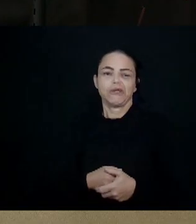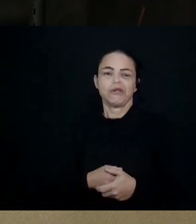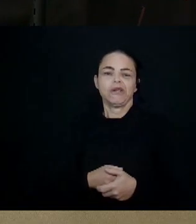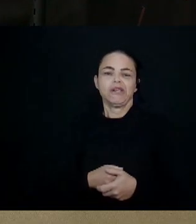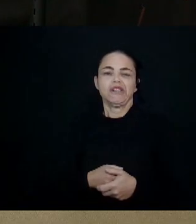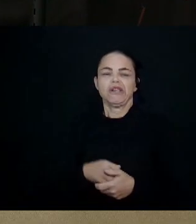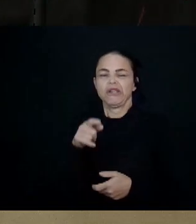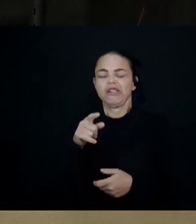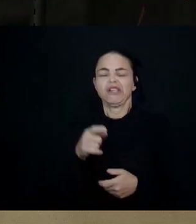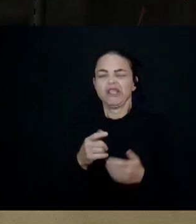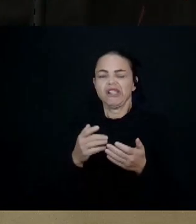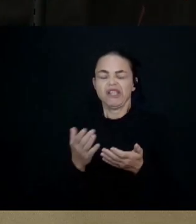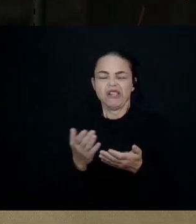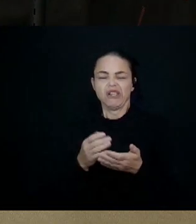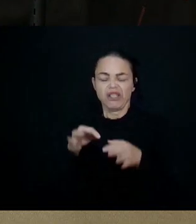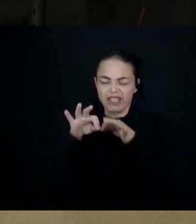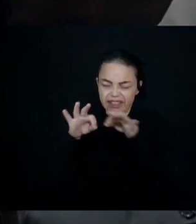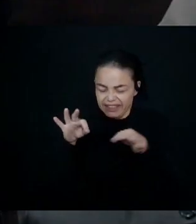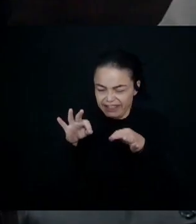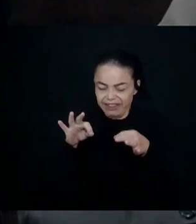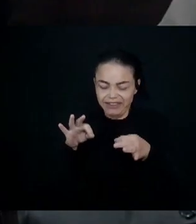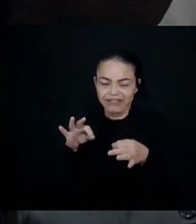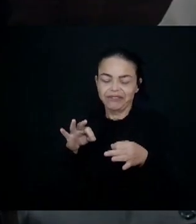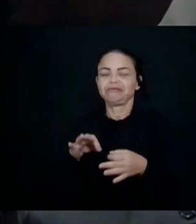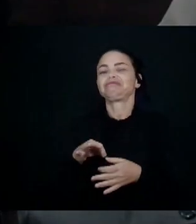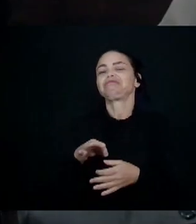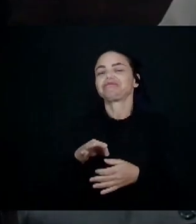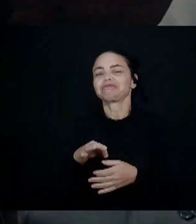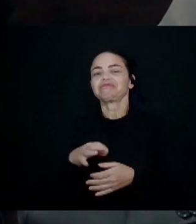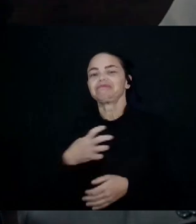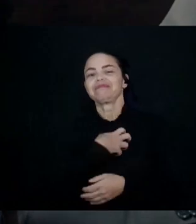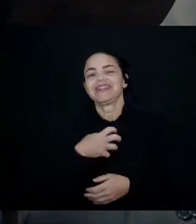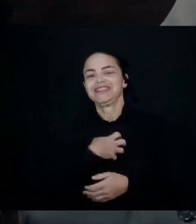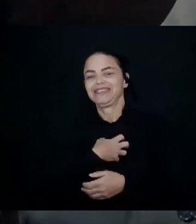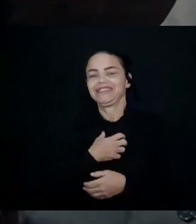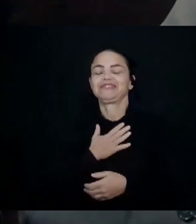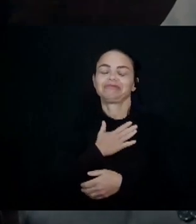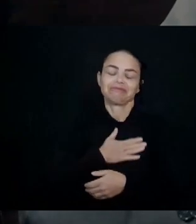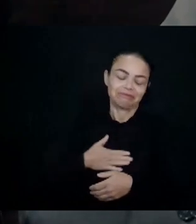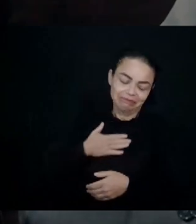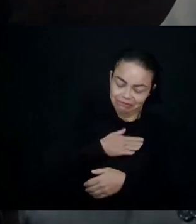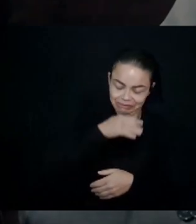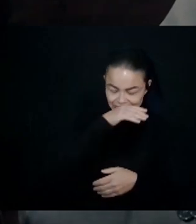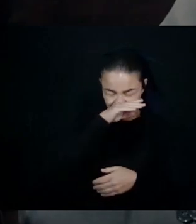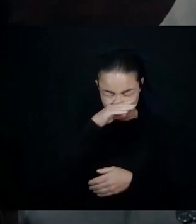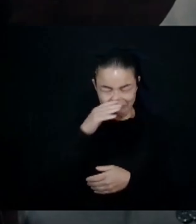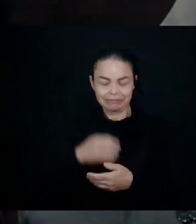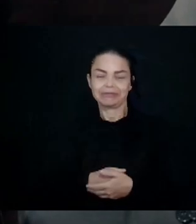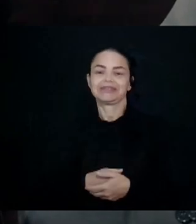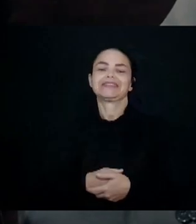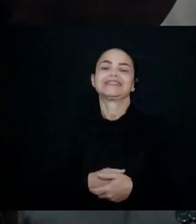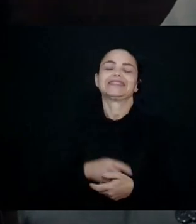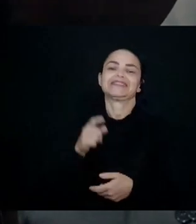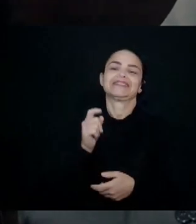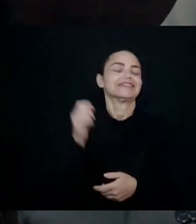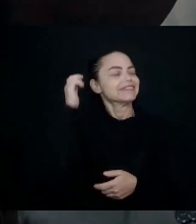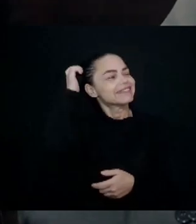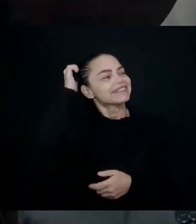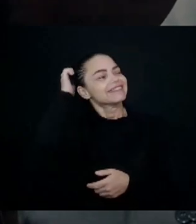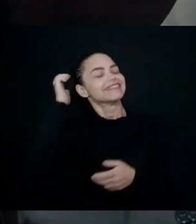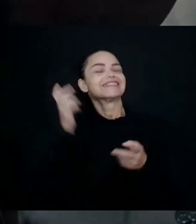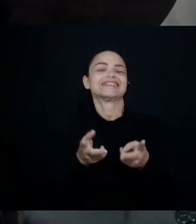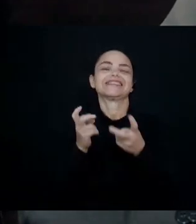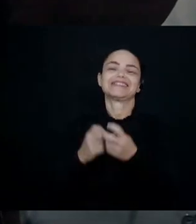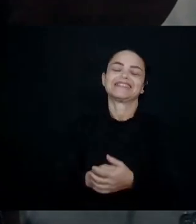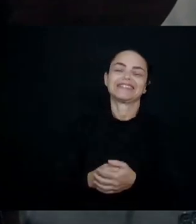abrir aquela figurinha, com certeza vai te dar mais prazer momentâneo do que você perceber que você terminou